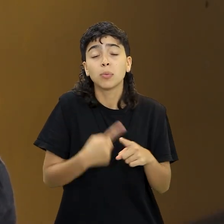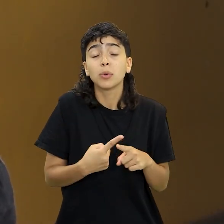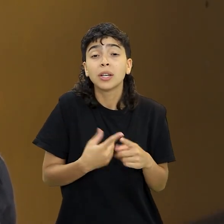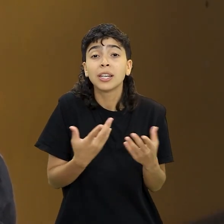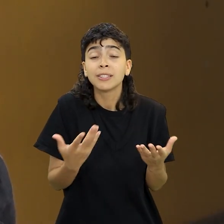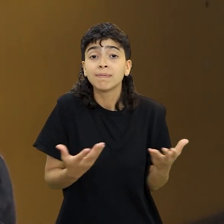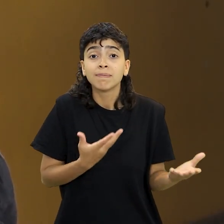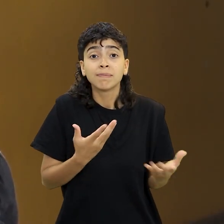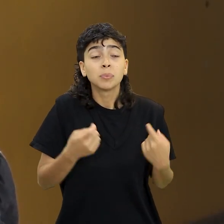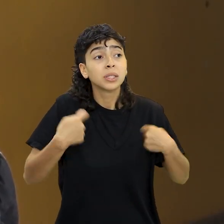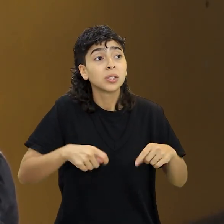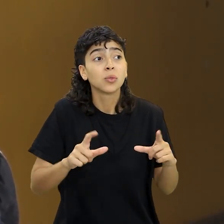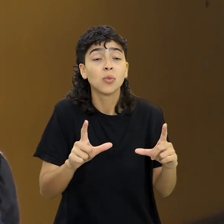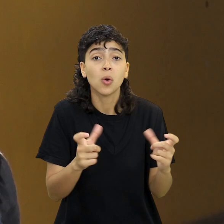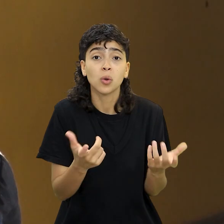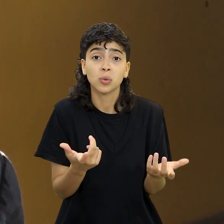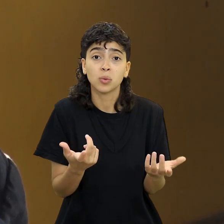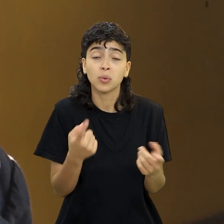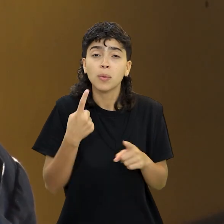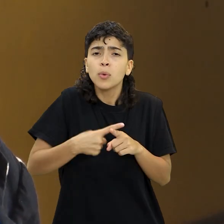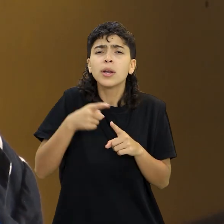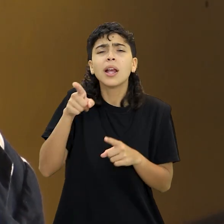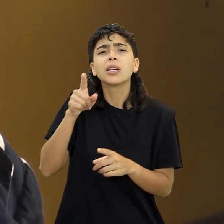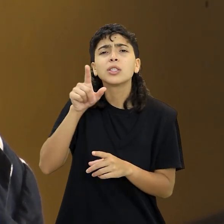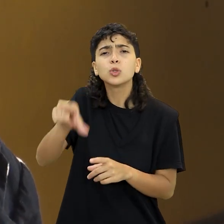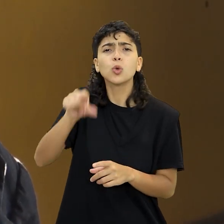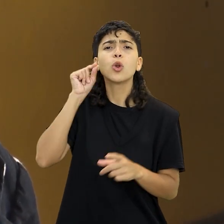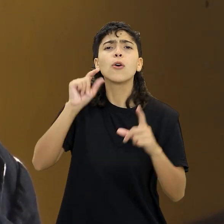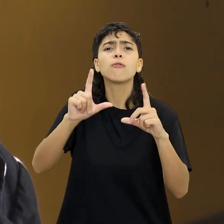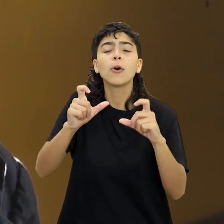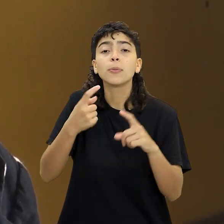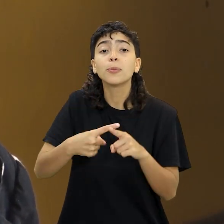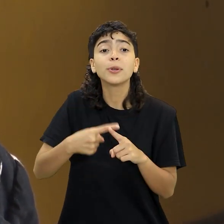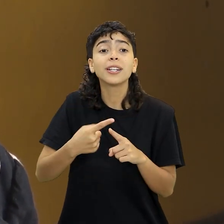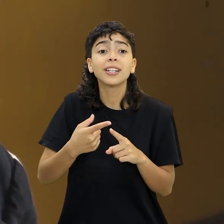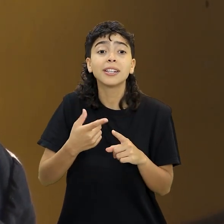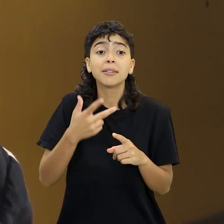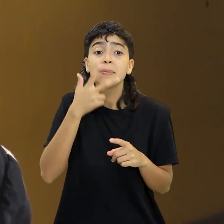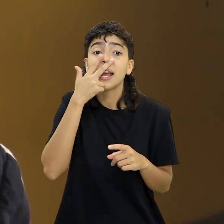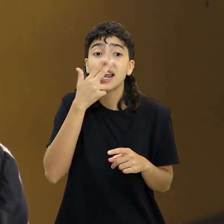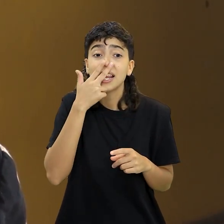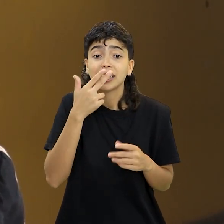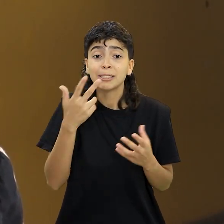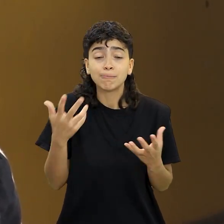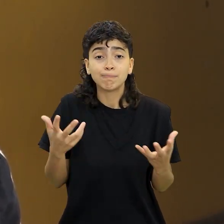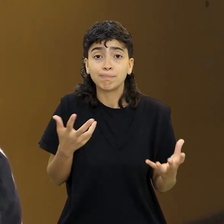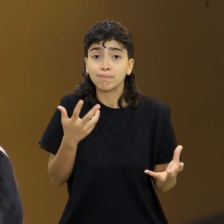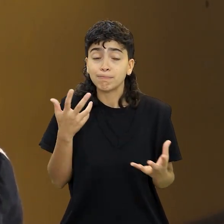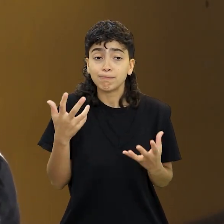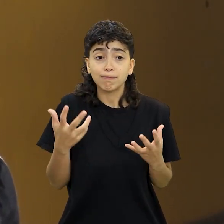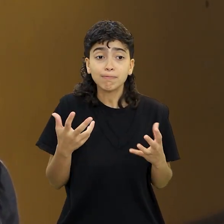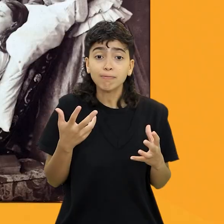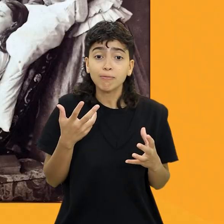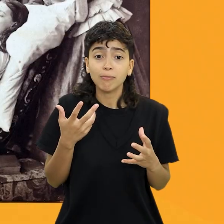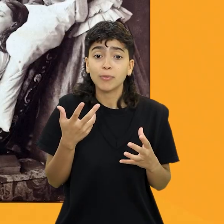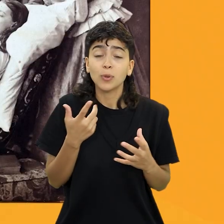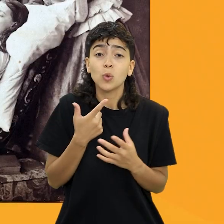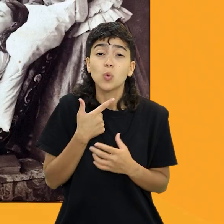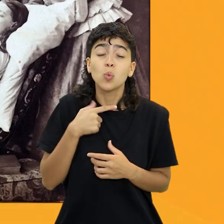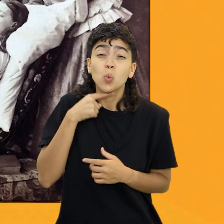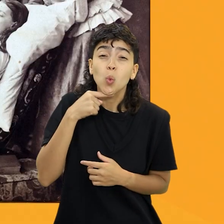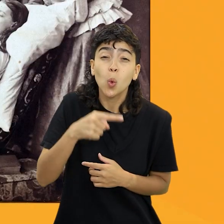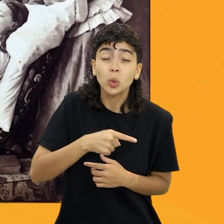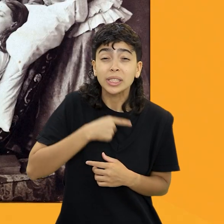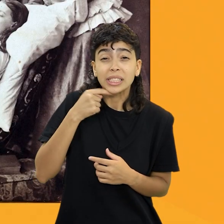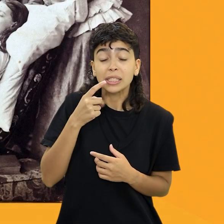ela optou por isso, por uma imagem que ela ainda não conseguiu ver, que ela ainda não tem vontade de ver, mas a importância de ter